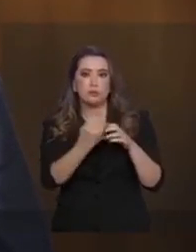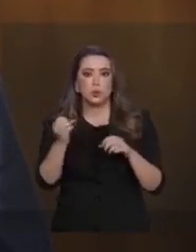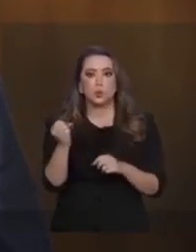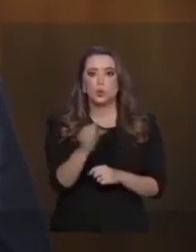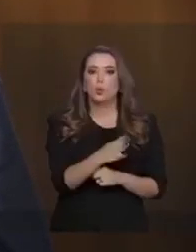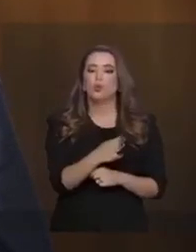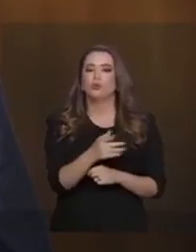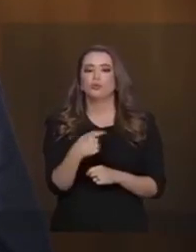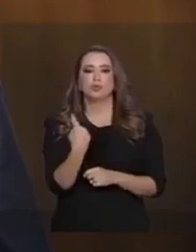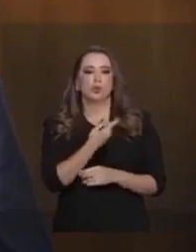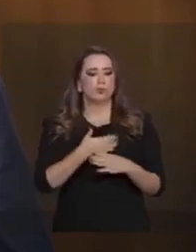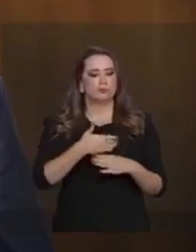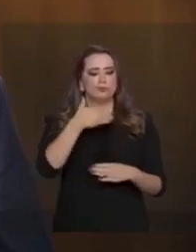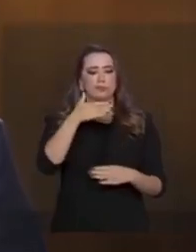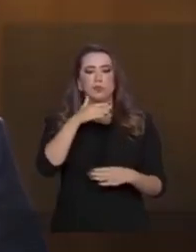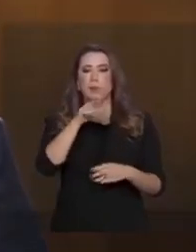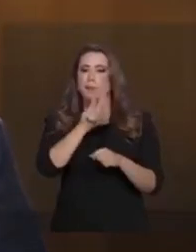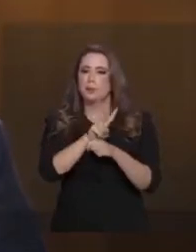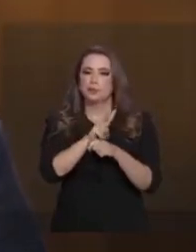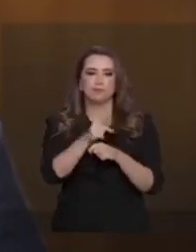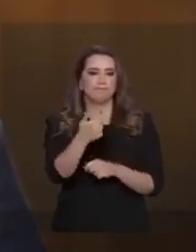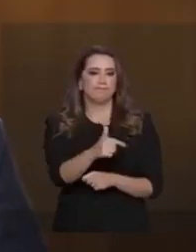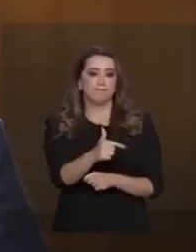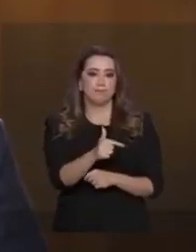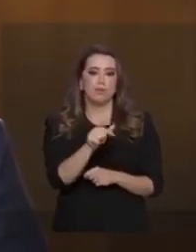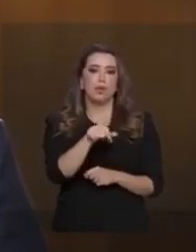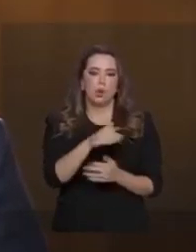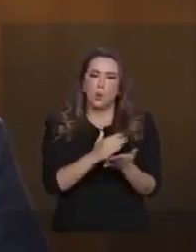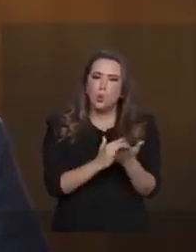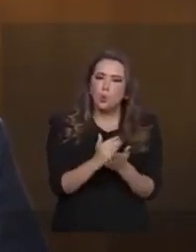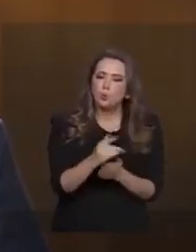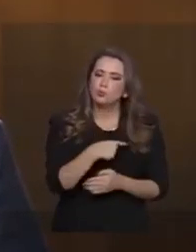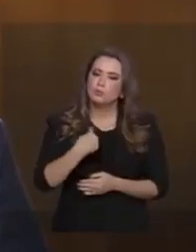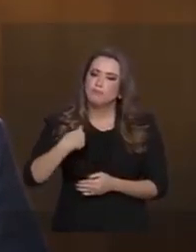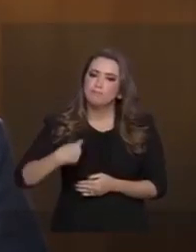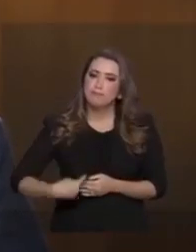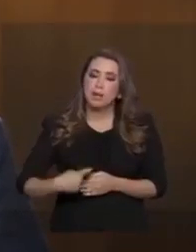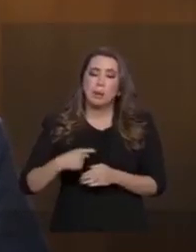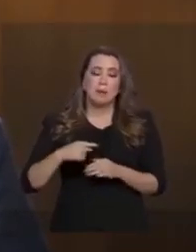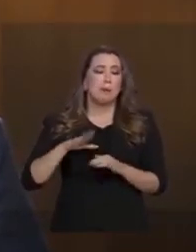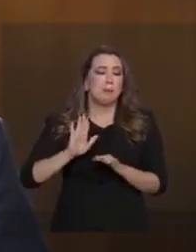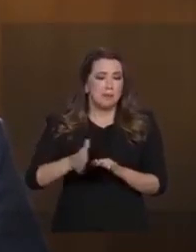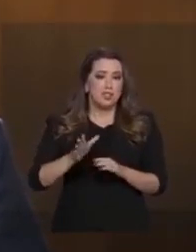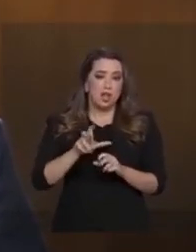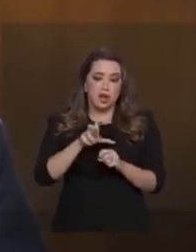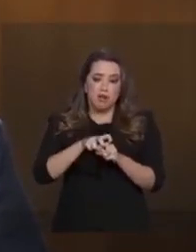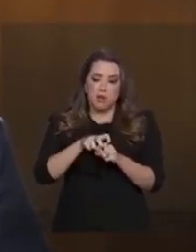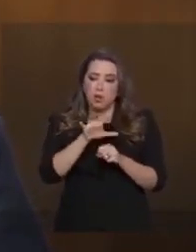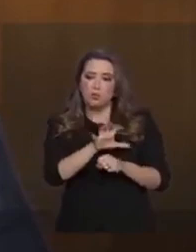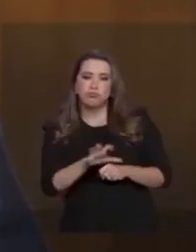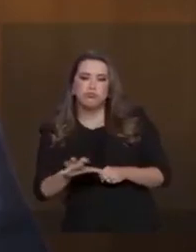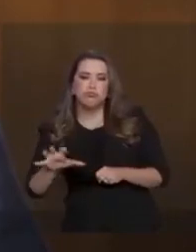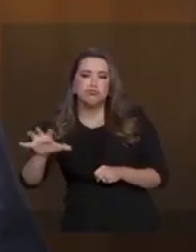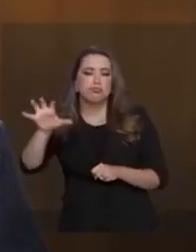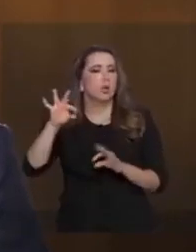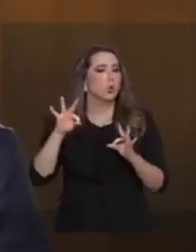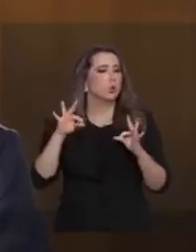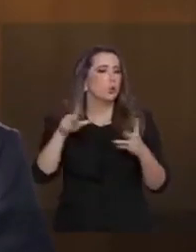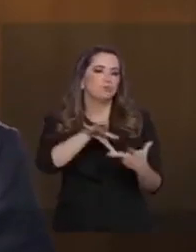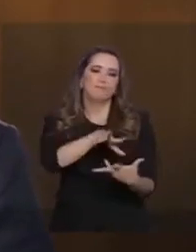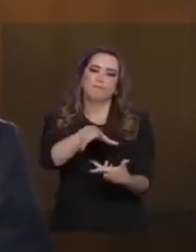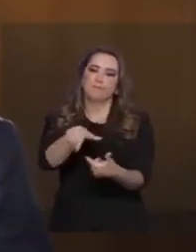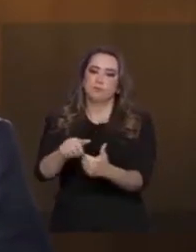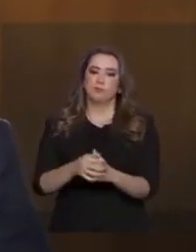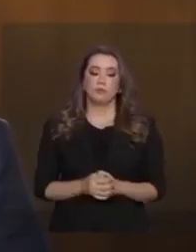o qual não temos imunidade. Os casos se iniciaram na China, mas o vírus já está presente em todos os